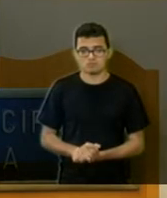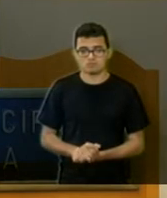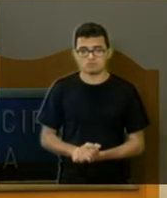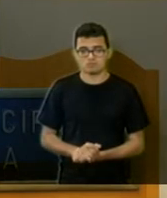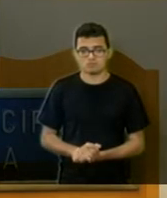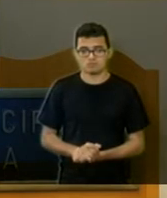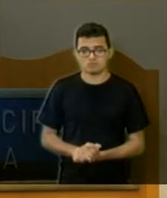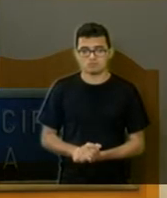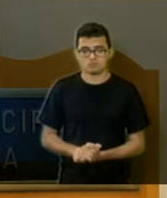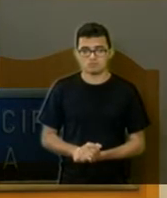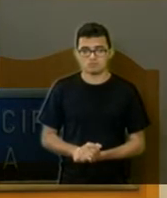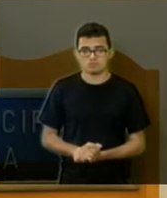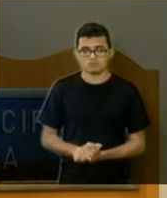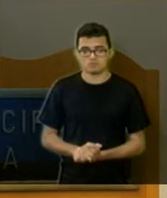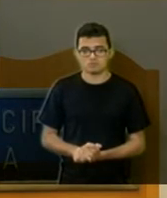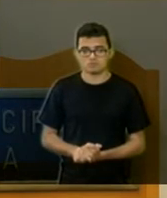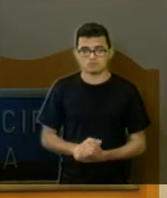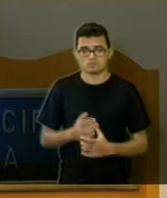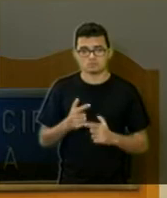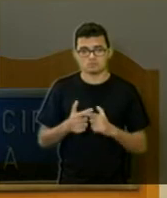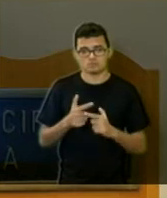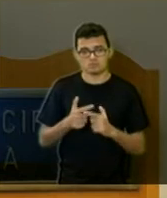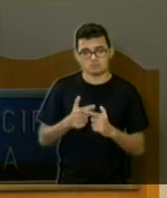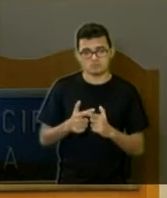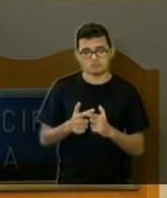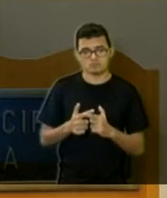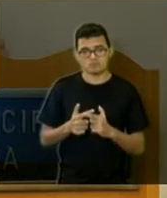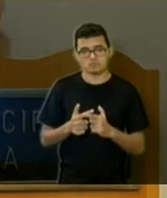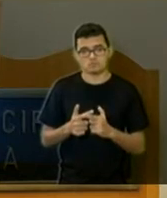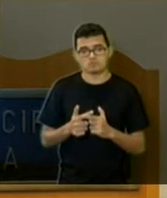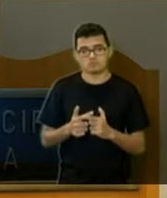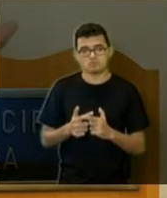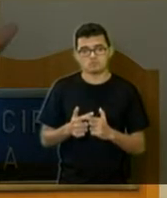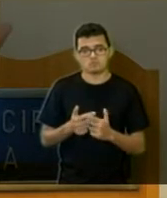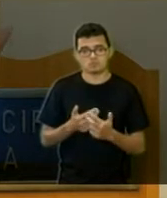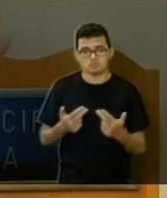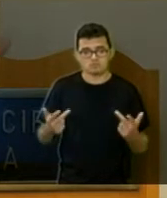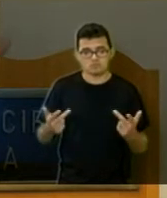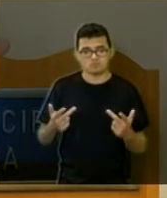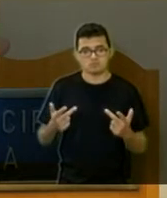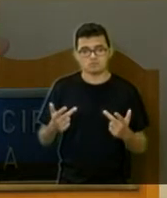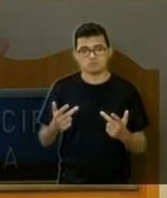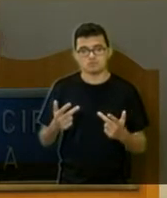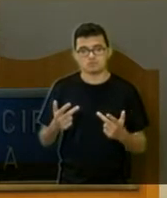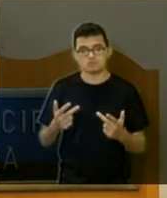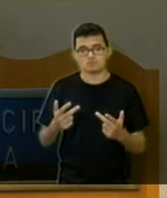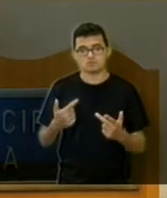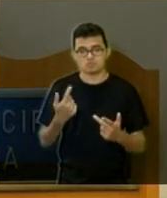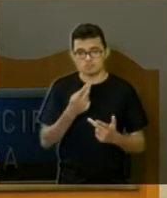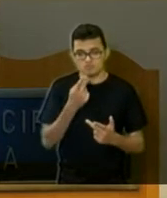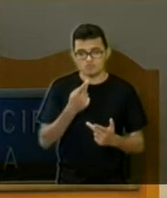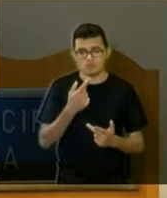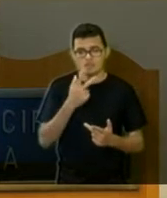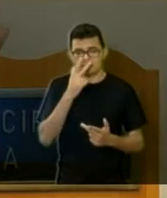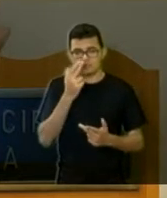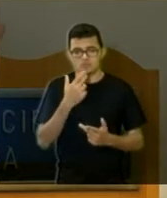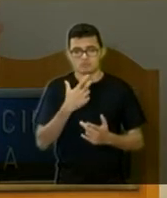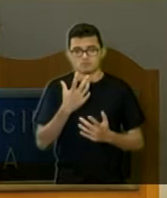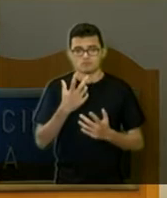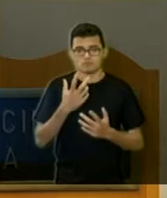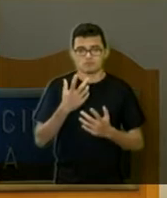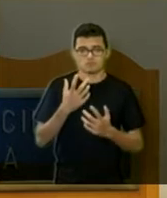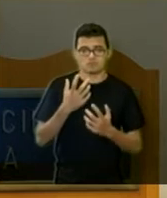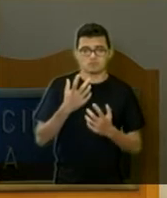a gente não pode falar que não fica sufocado em algum momento, né? Há um momento que falta